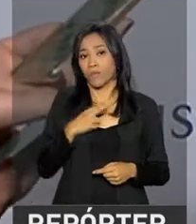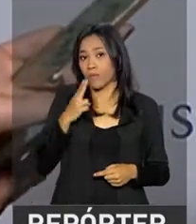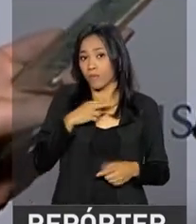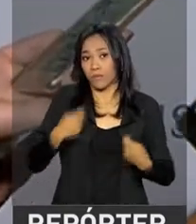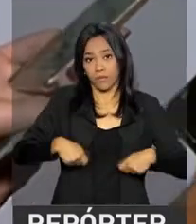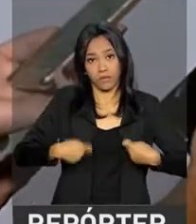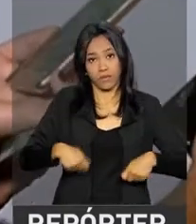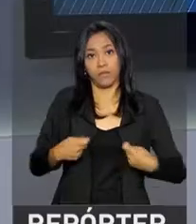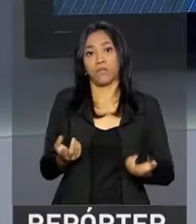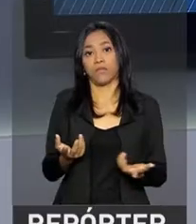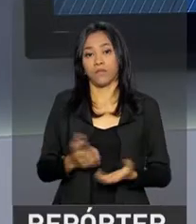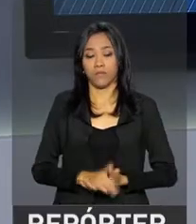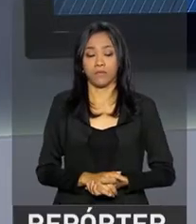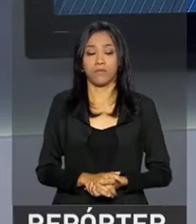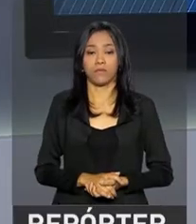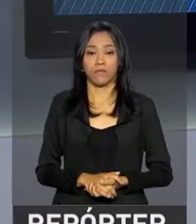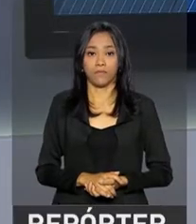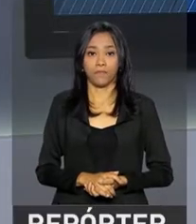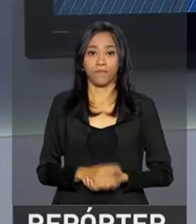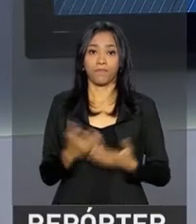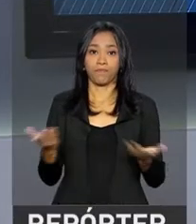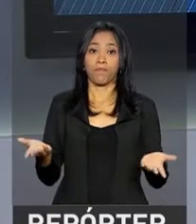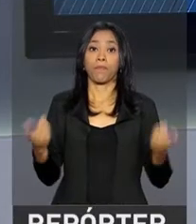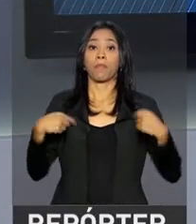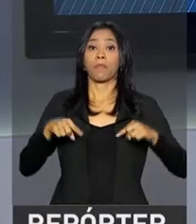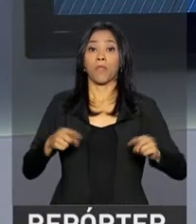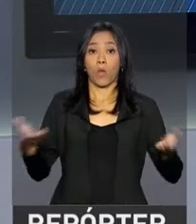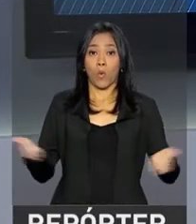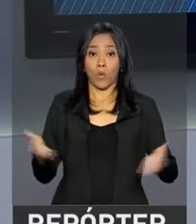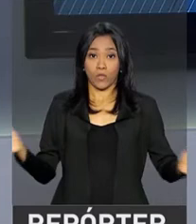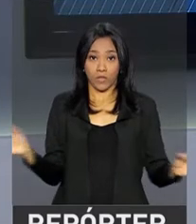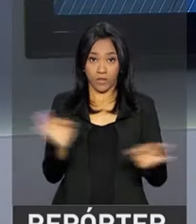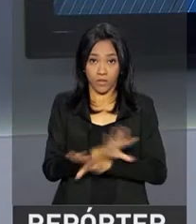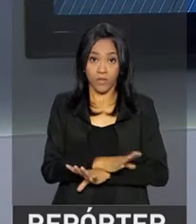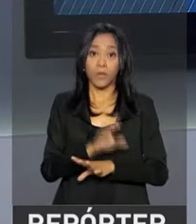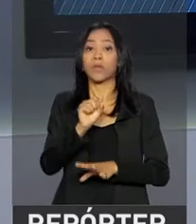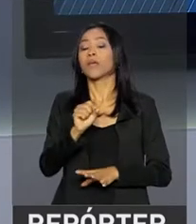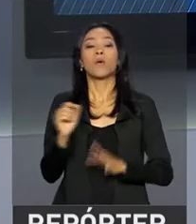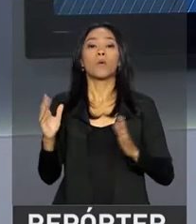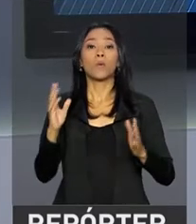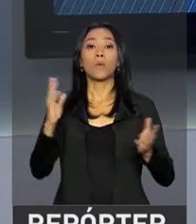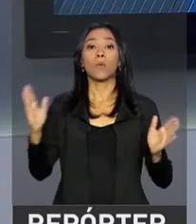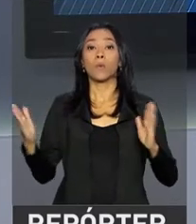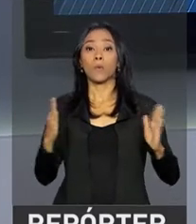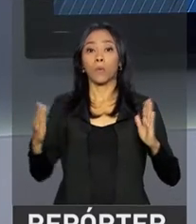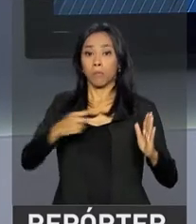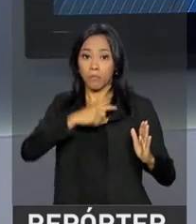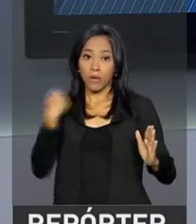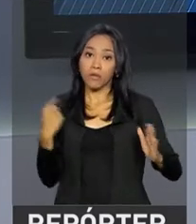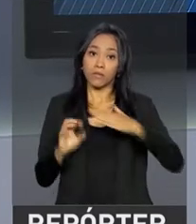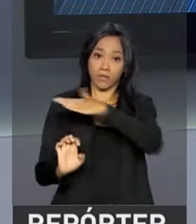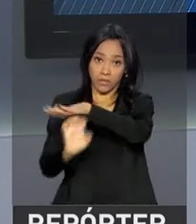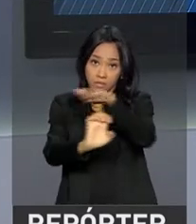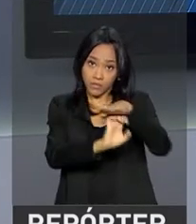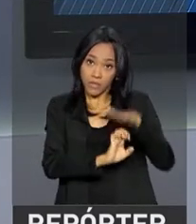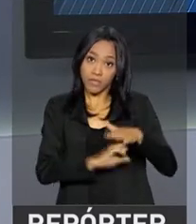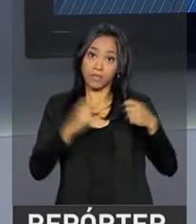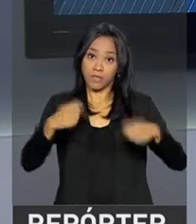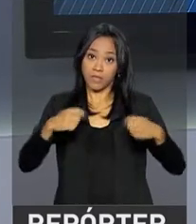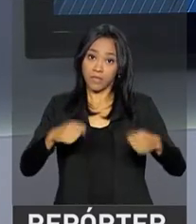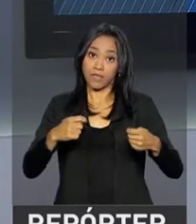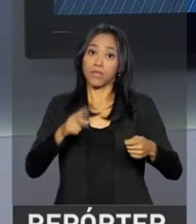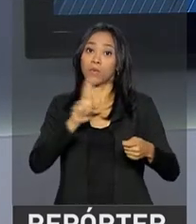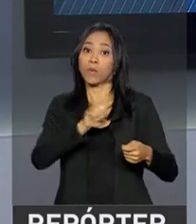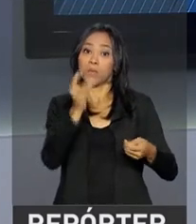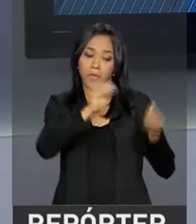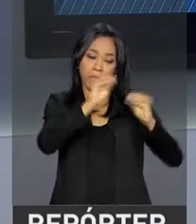que matemática. Acaba hoje o prazo para empresas excluídas do Simples Nacional fazerem o recadastramento.